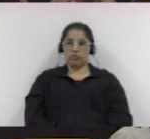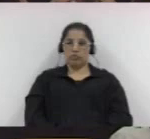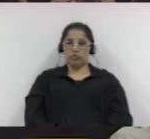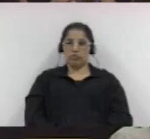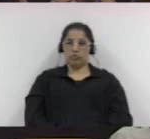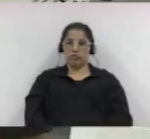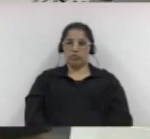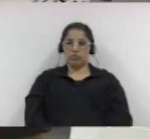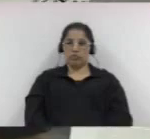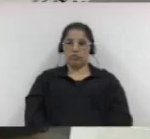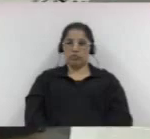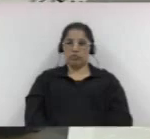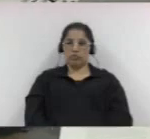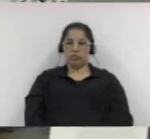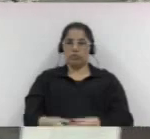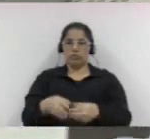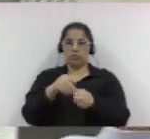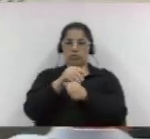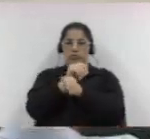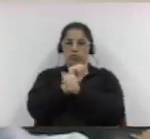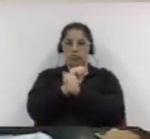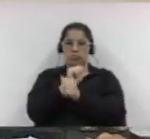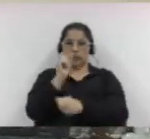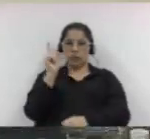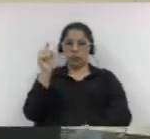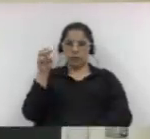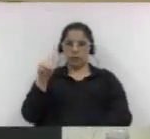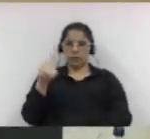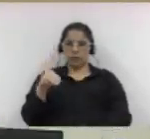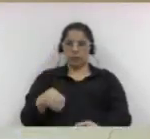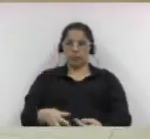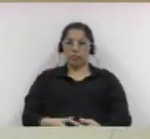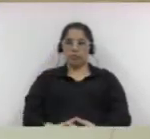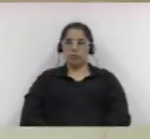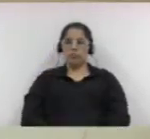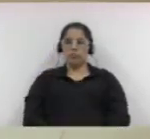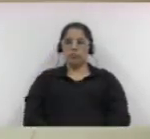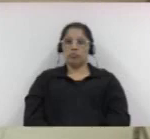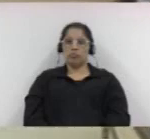Os trabalhos estão suspensos por 1 minuto. Ô, meu.